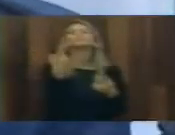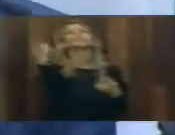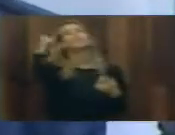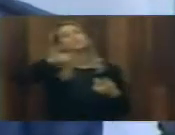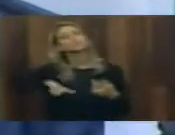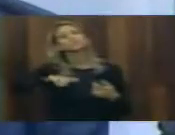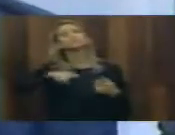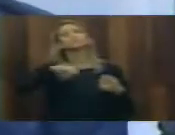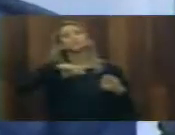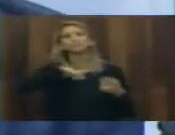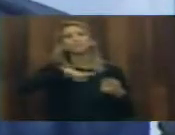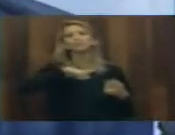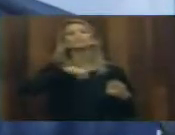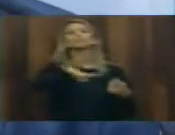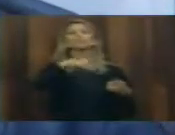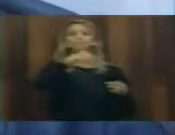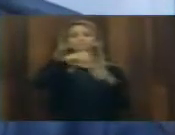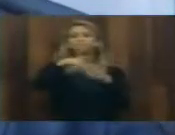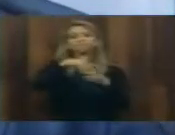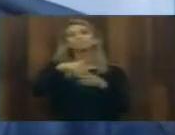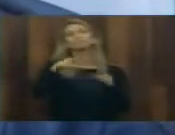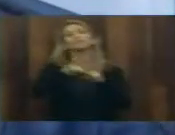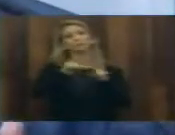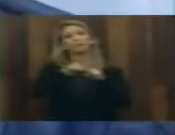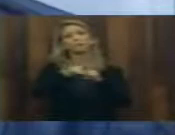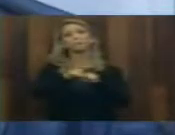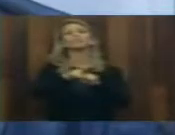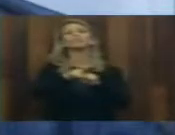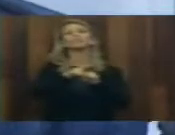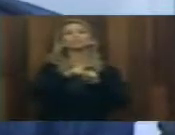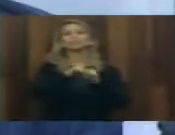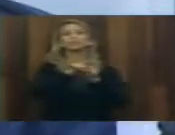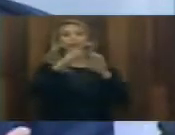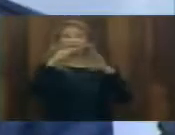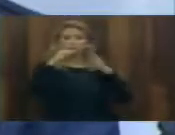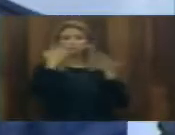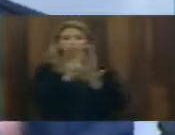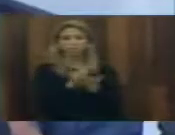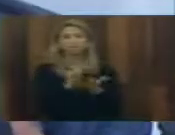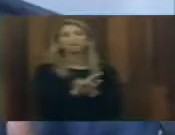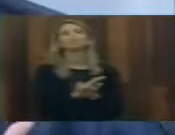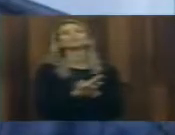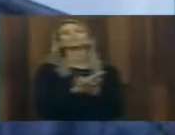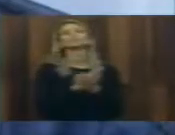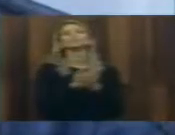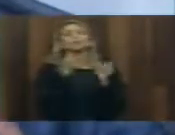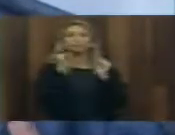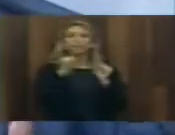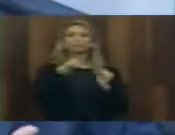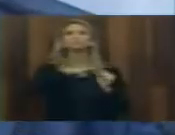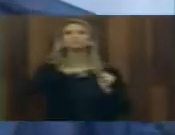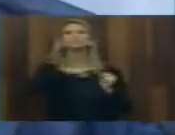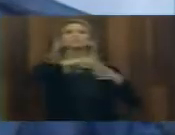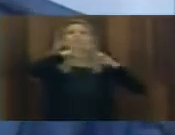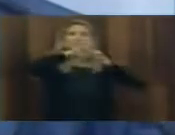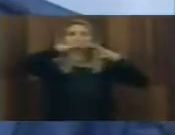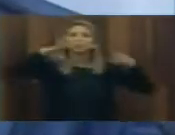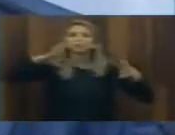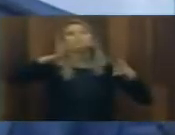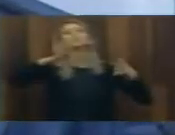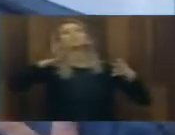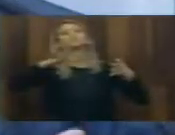essa matéria também em regime de urgência, para que a Casa Legislativa possa ter o seu instrumento sem